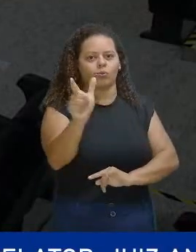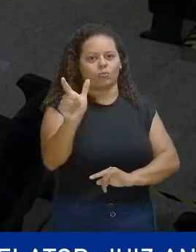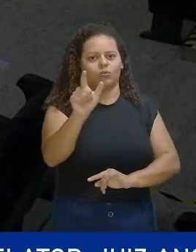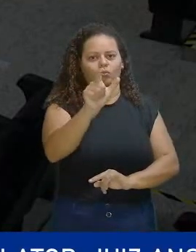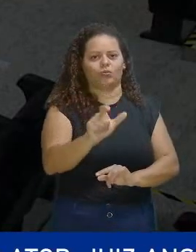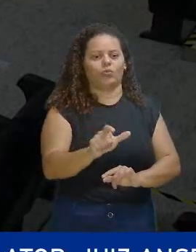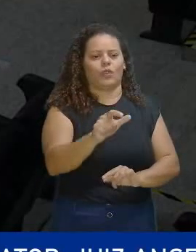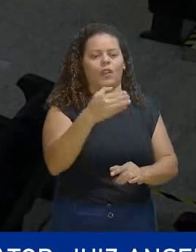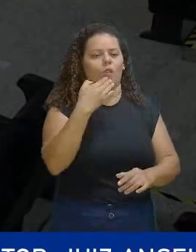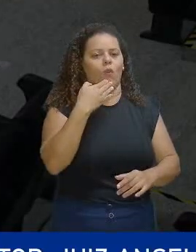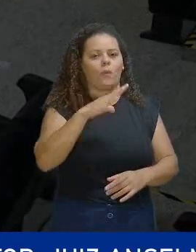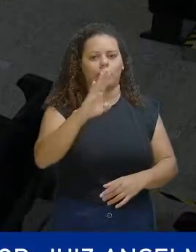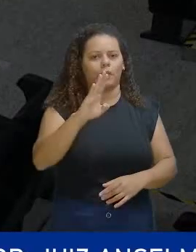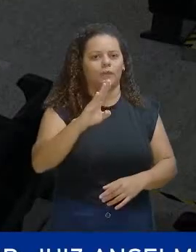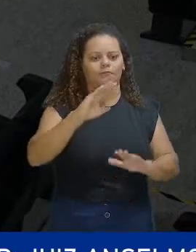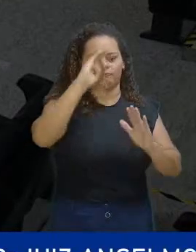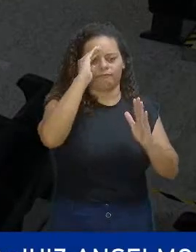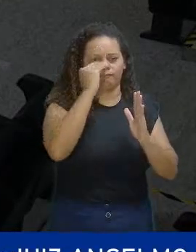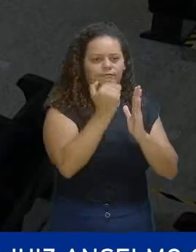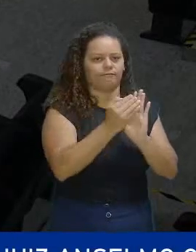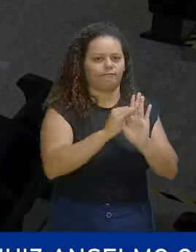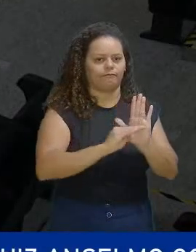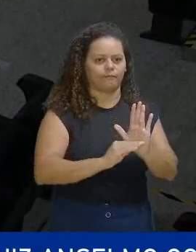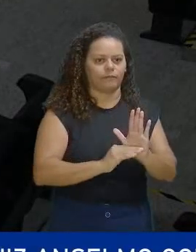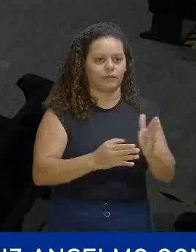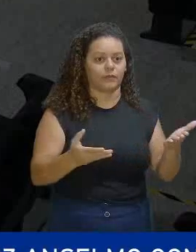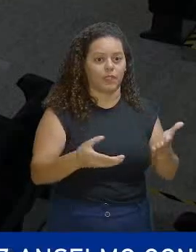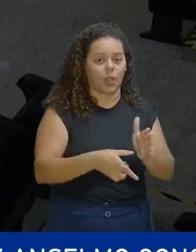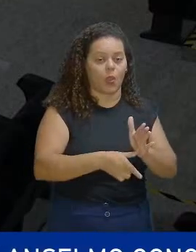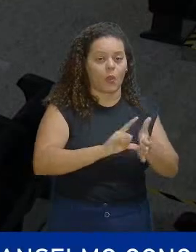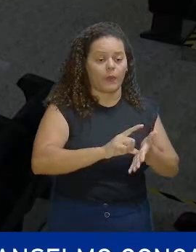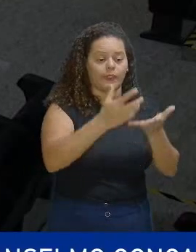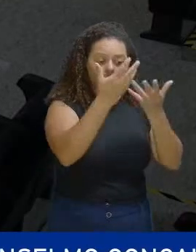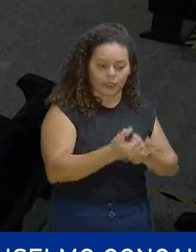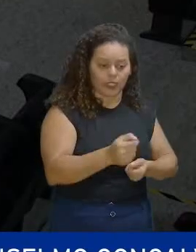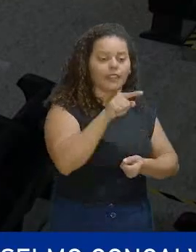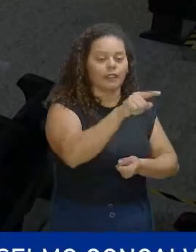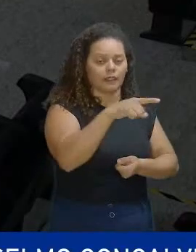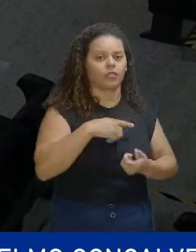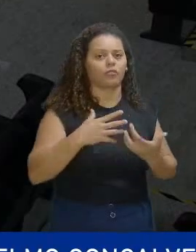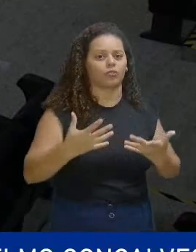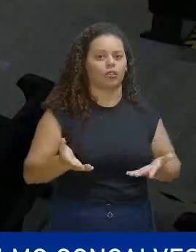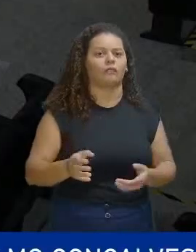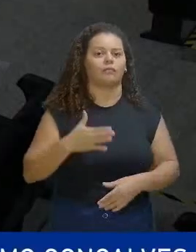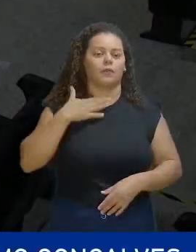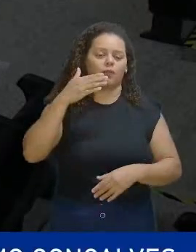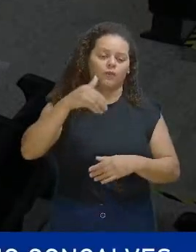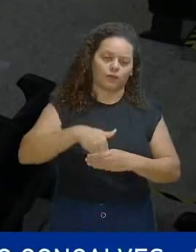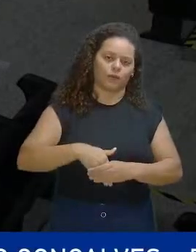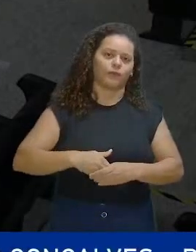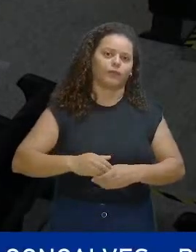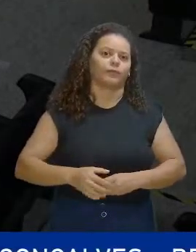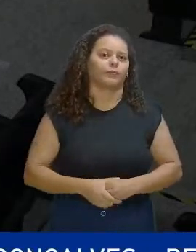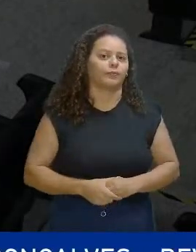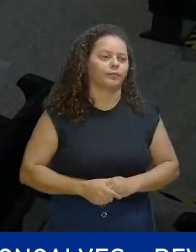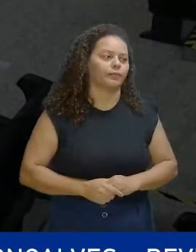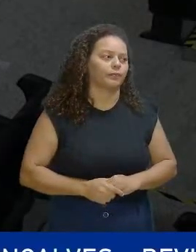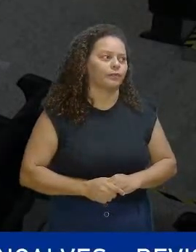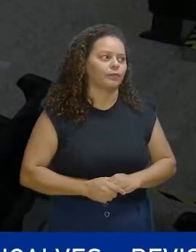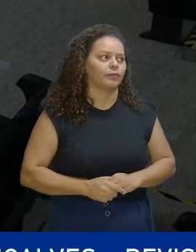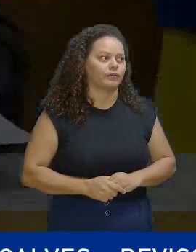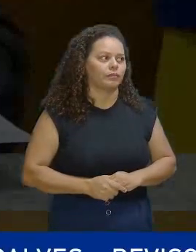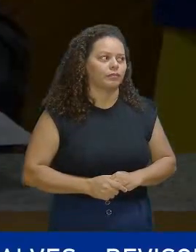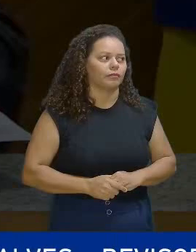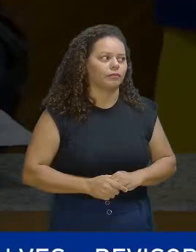delito. Ante o exposto, dou provimento ao recurso criminal eleitoral. É como voto, senhor presidente.